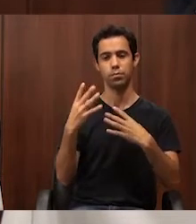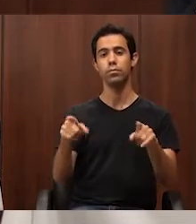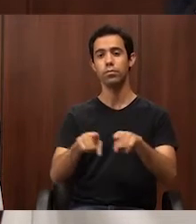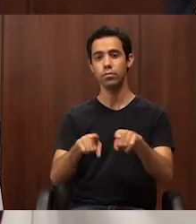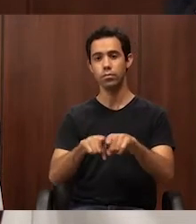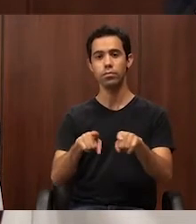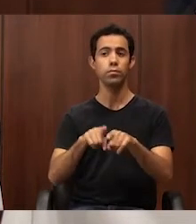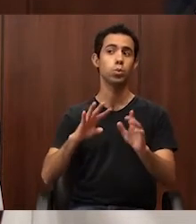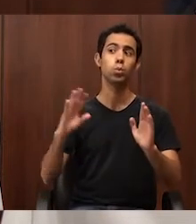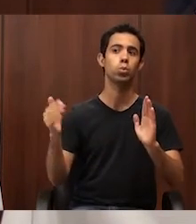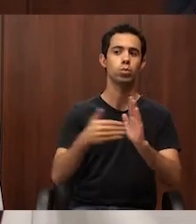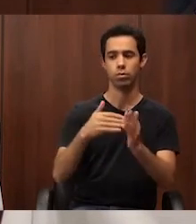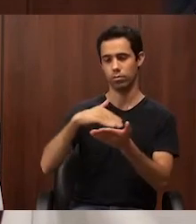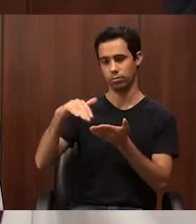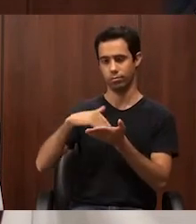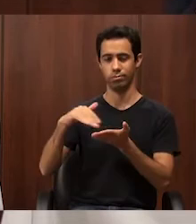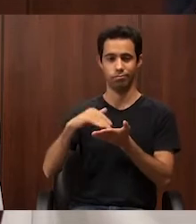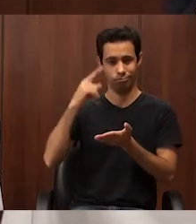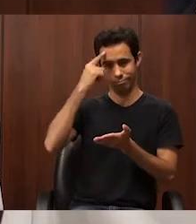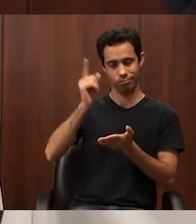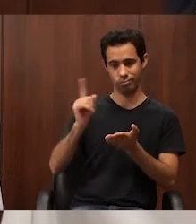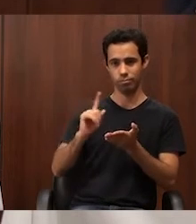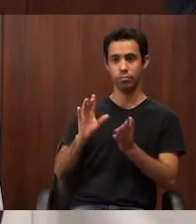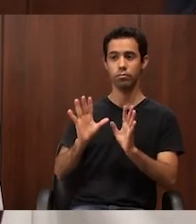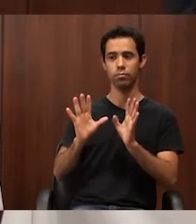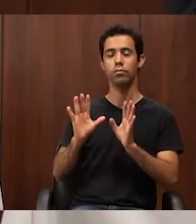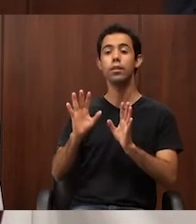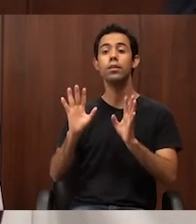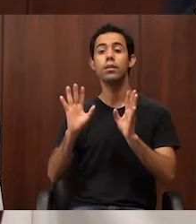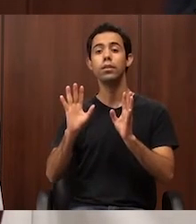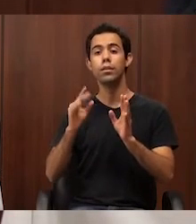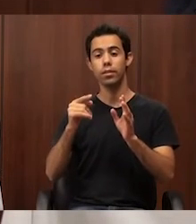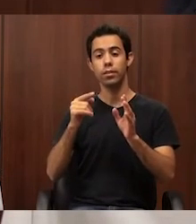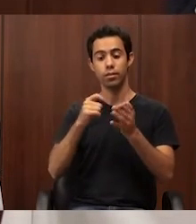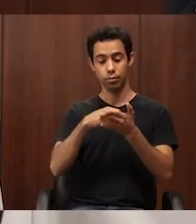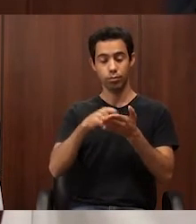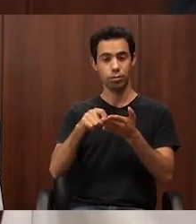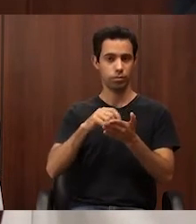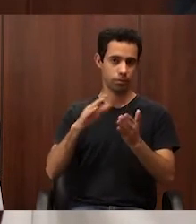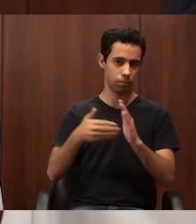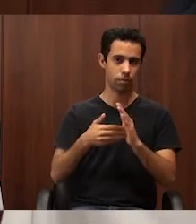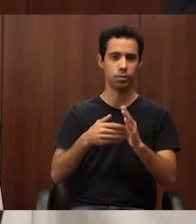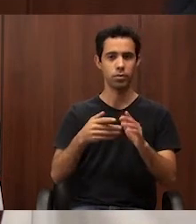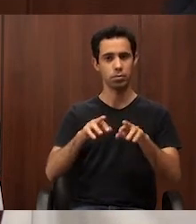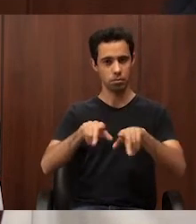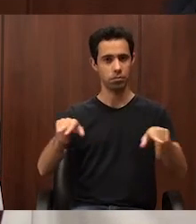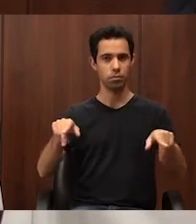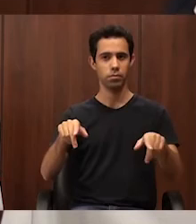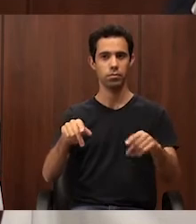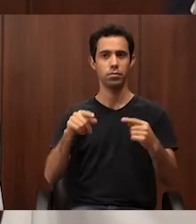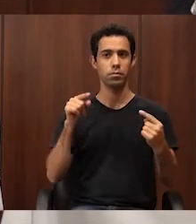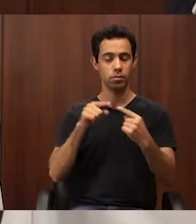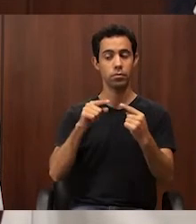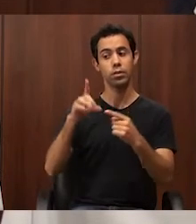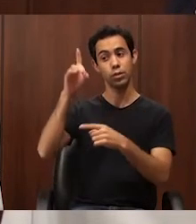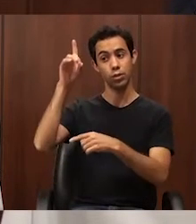acontece na secretaria, mas essa parte especificamente, isso foi revisto. O acompanhamento tem acontecido muito mais efetivo pelas diretorias